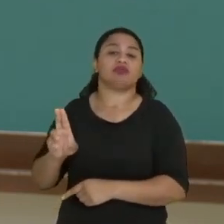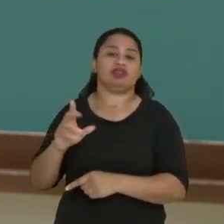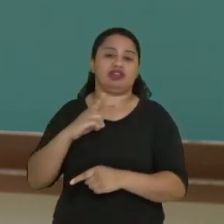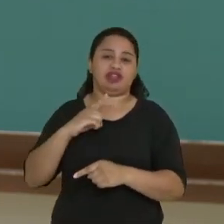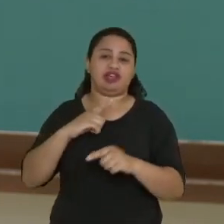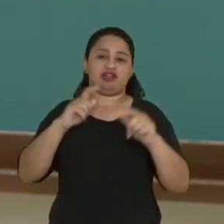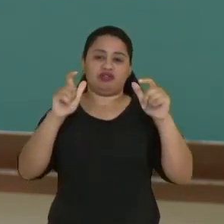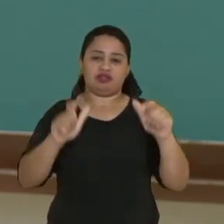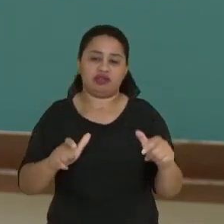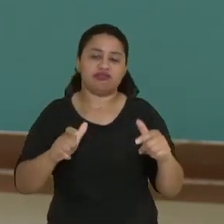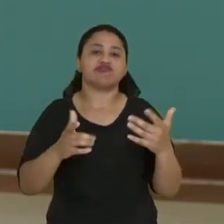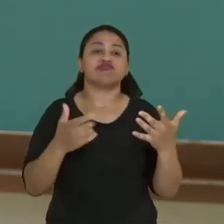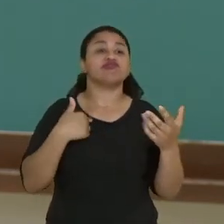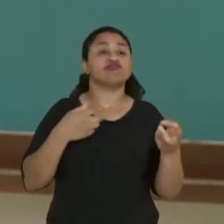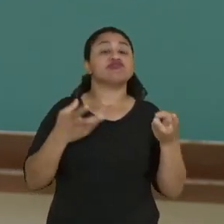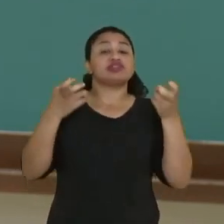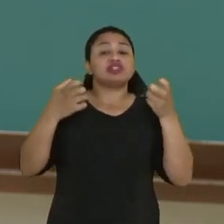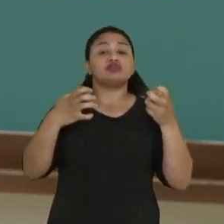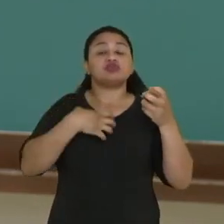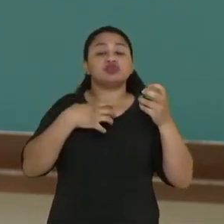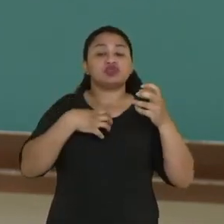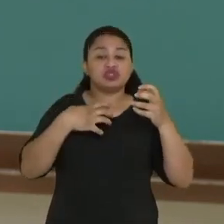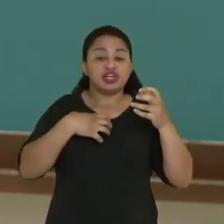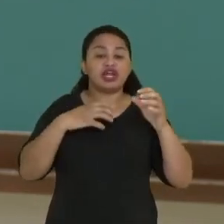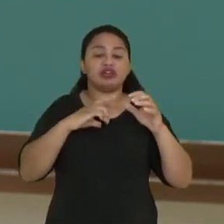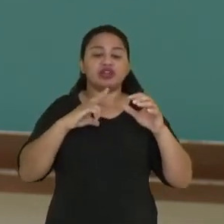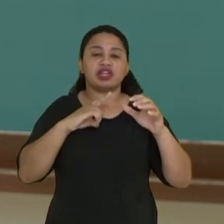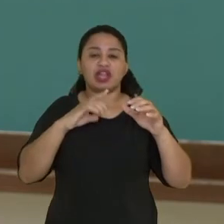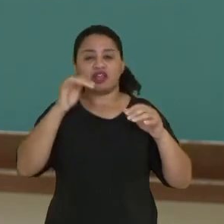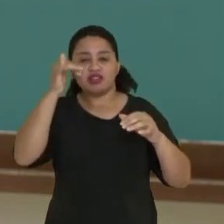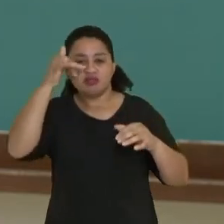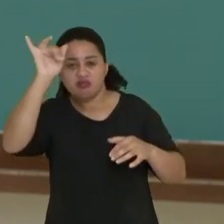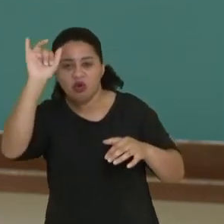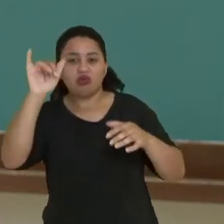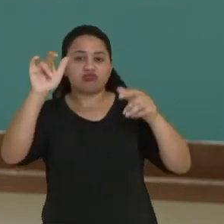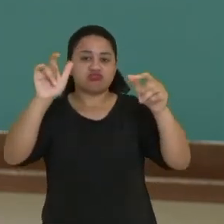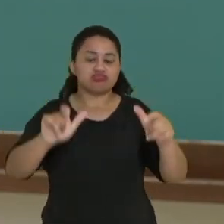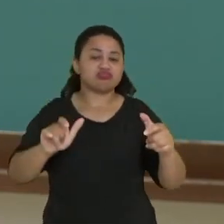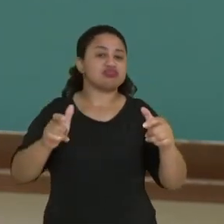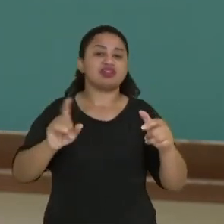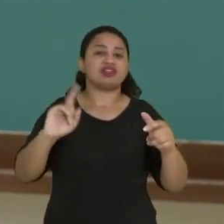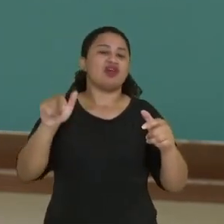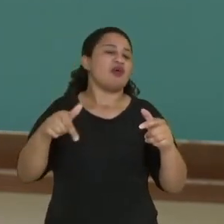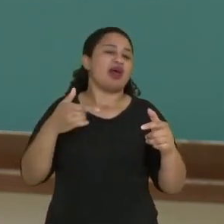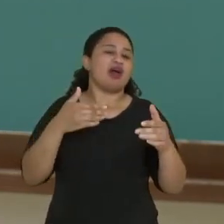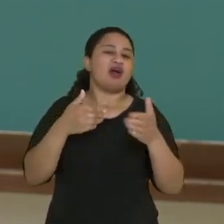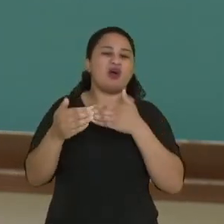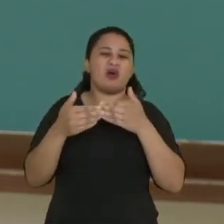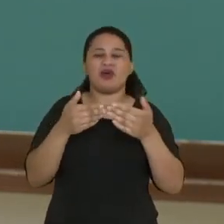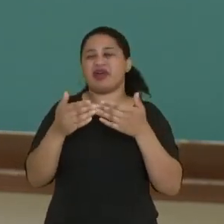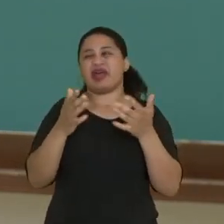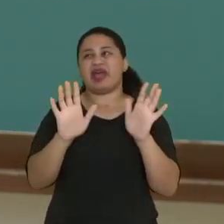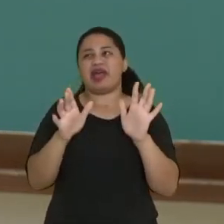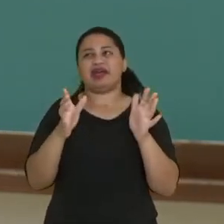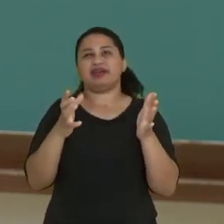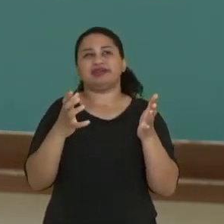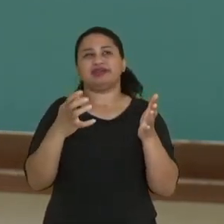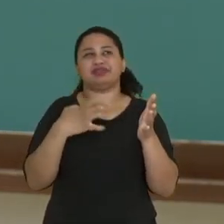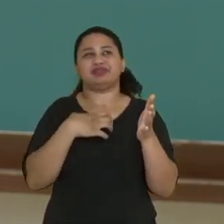né? Então, olha o formato, né, de boi ali do estádio. Então, não é um estádio qualquer, né? Não é